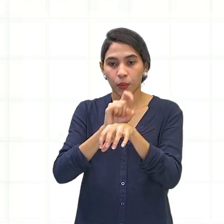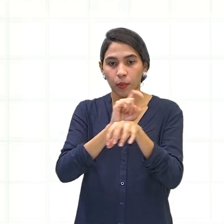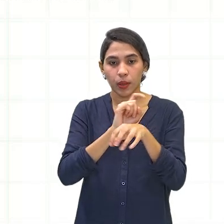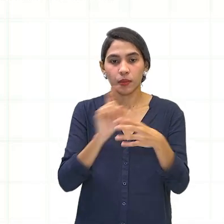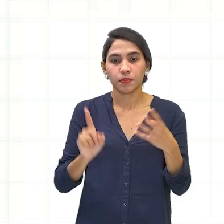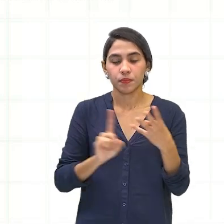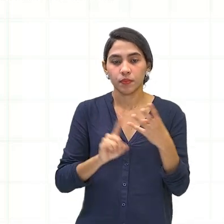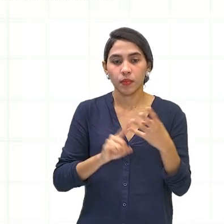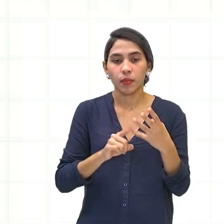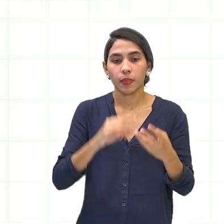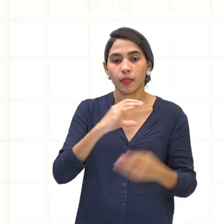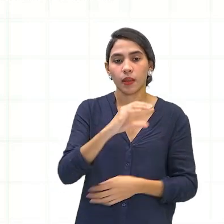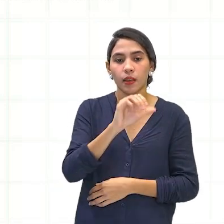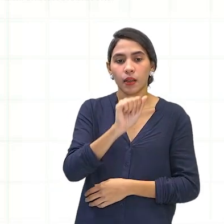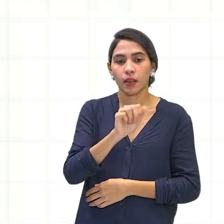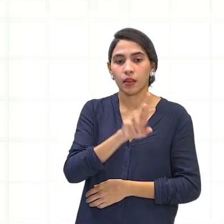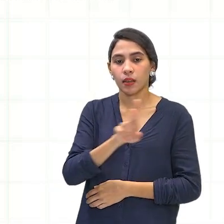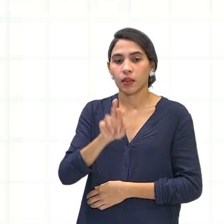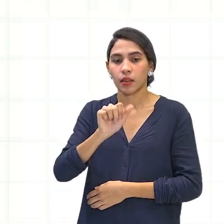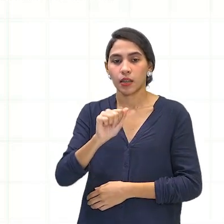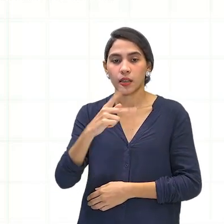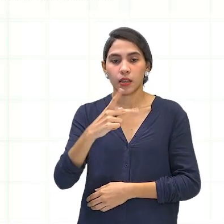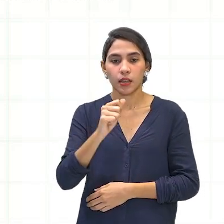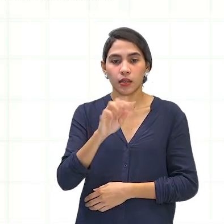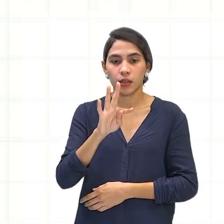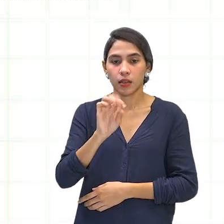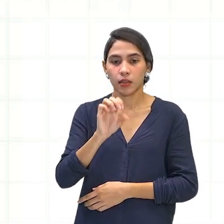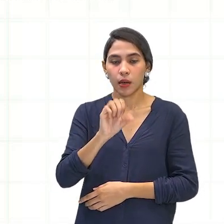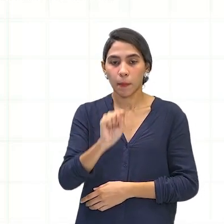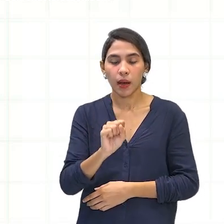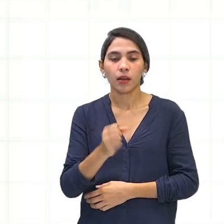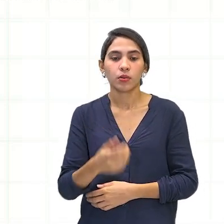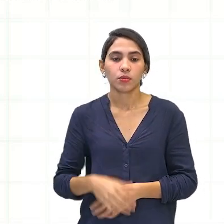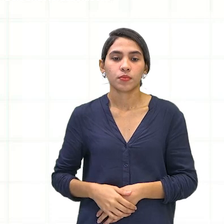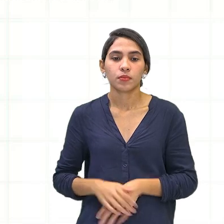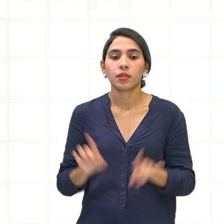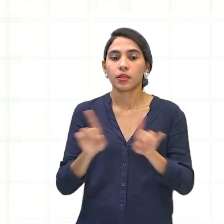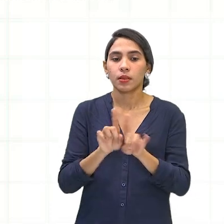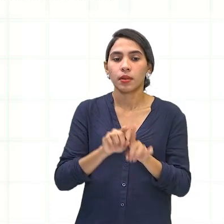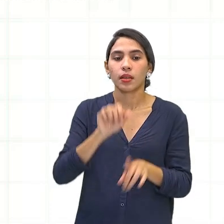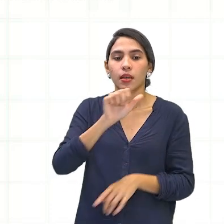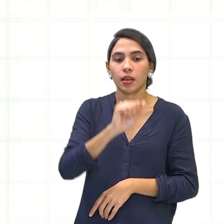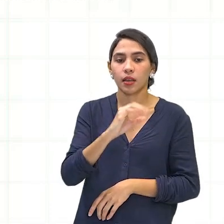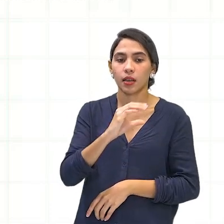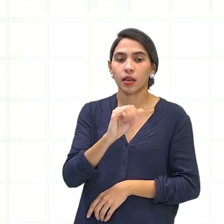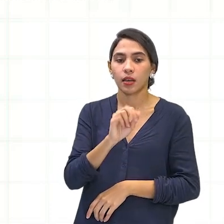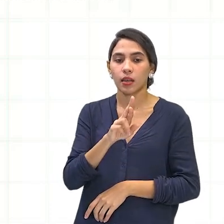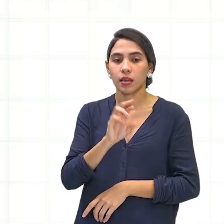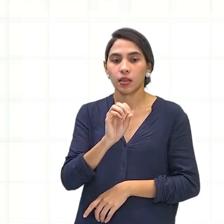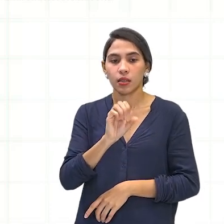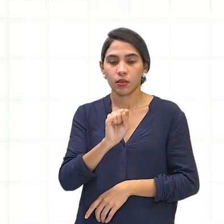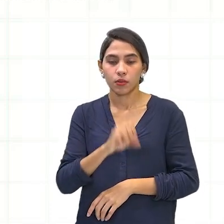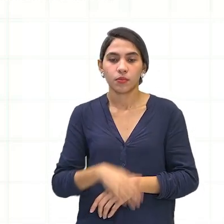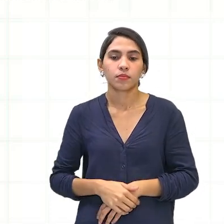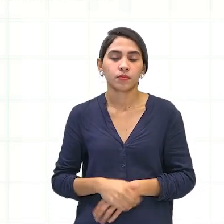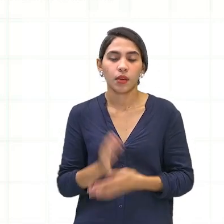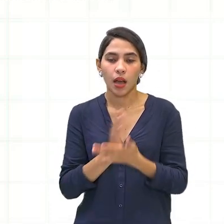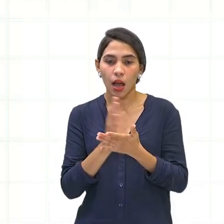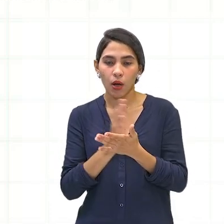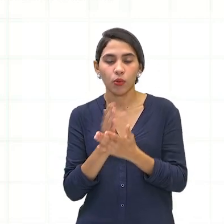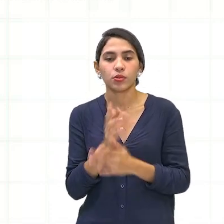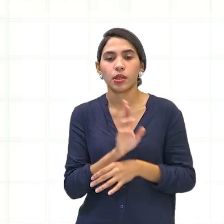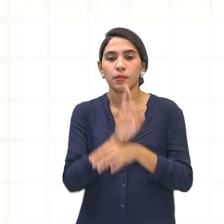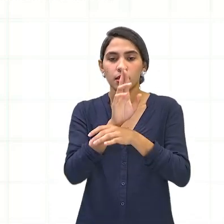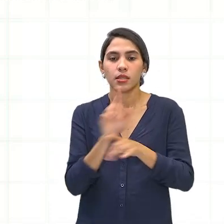imagem, os carrapatos, que vão ser parasitas ali de animais como os cães, e ácaros, né? Muito bem, então são alguns aí